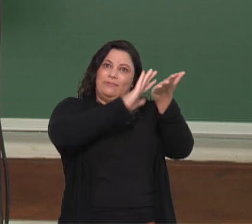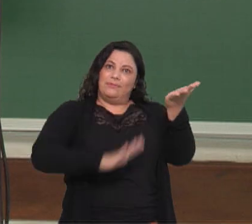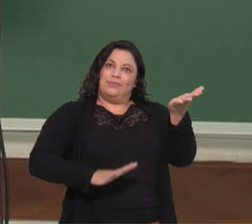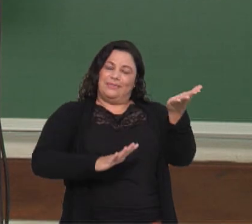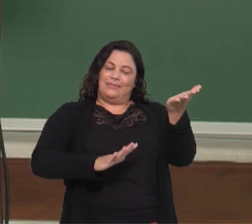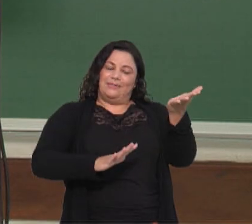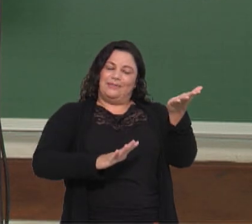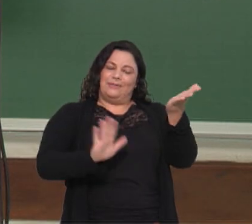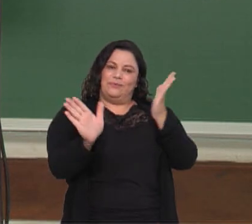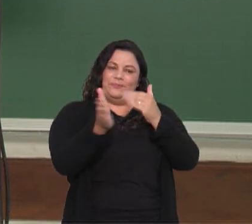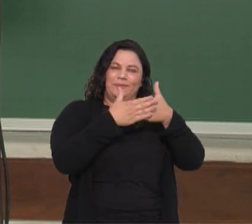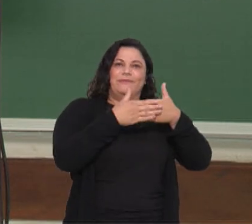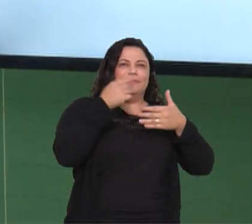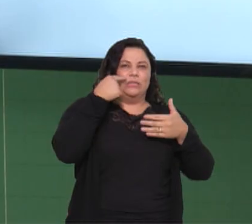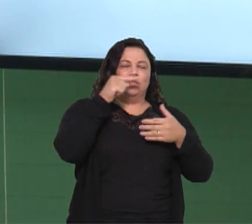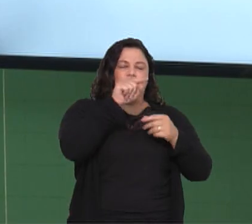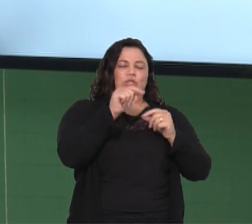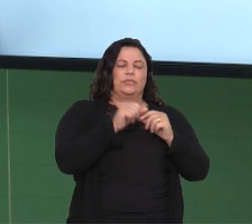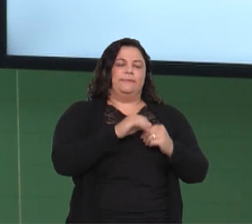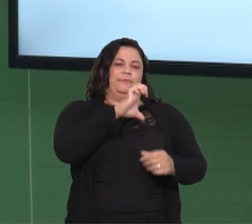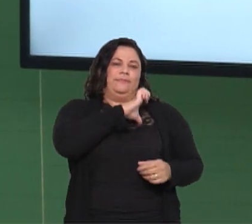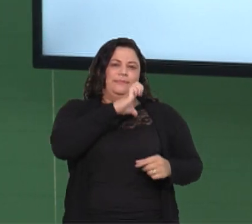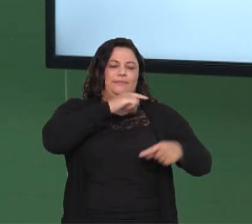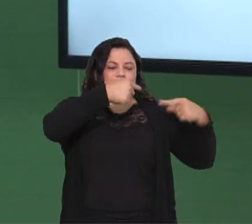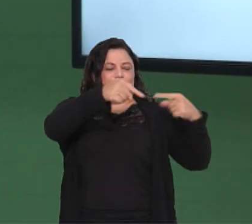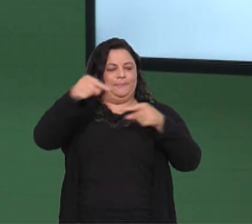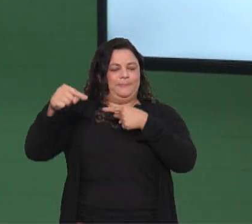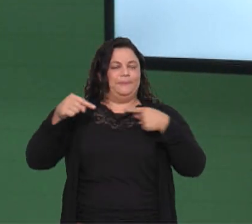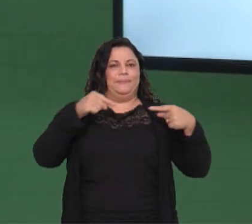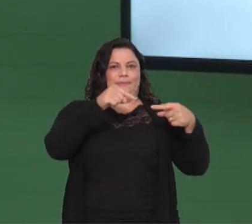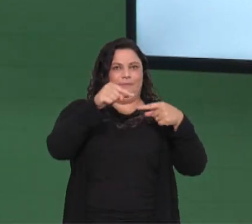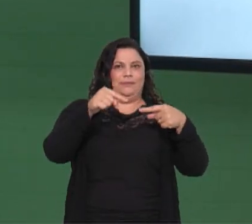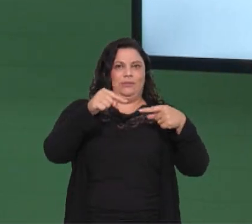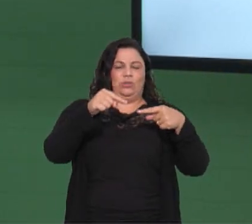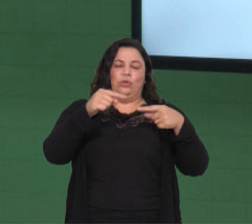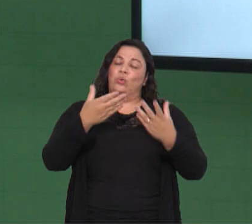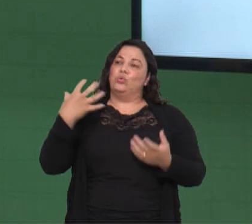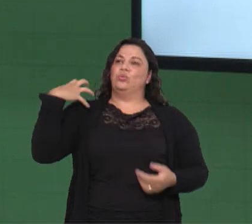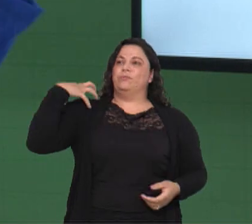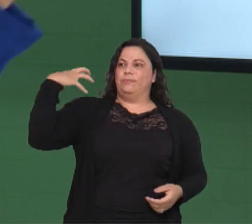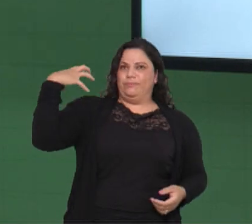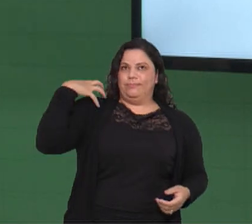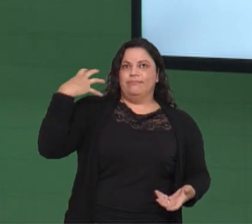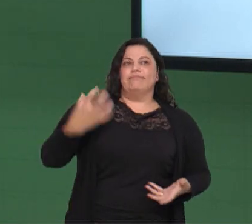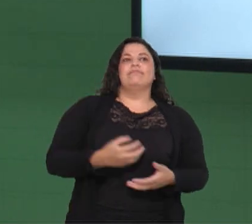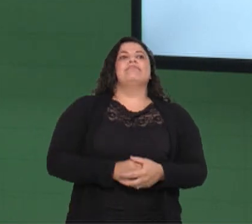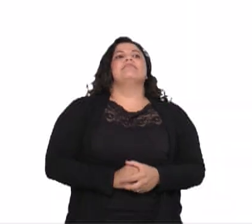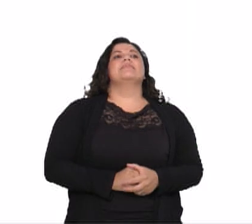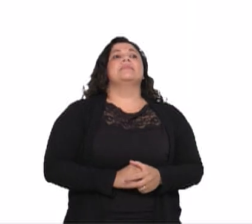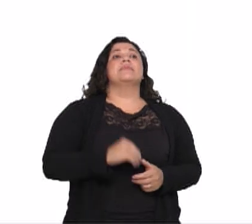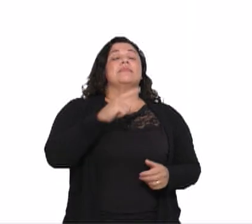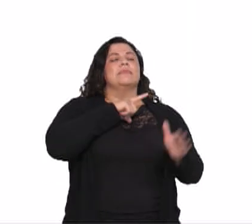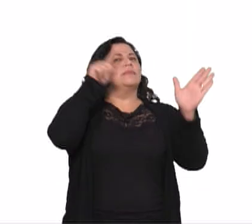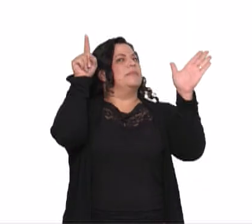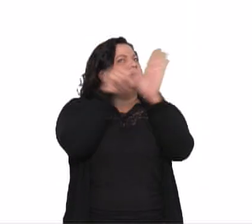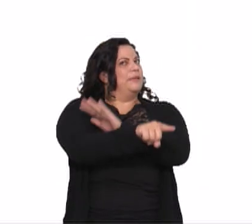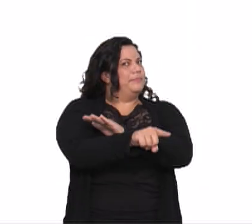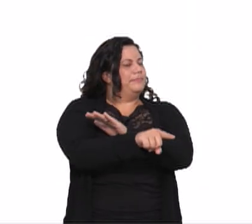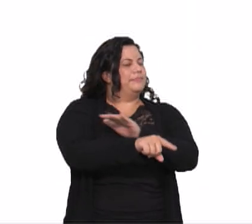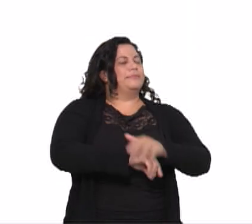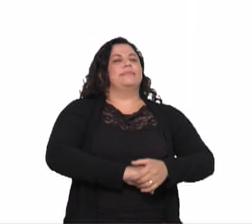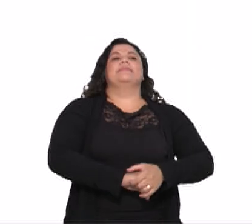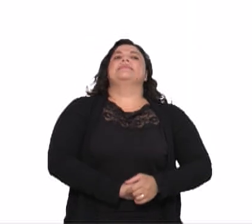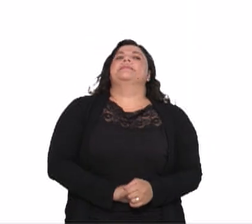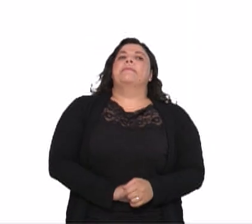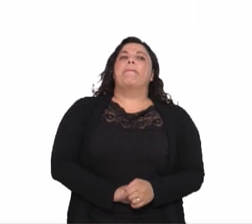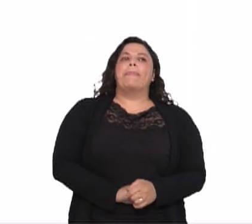fechar essa parte da relação entre ética e política do Platão, né, a gente vai ter essa perguntinha aqui. Segundo a